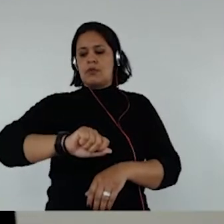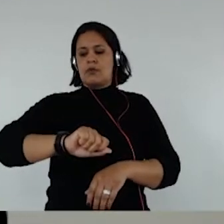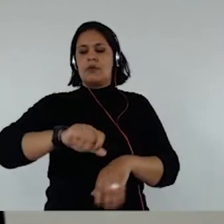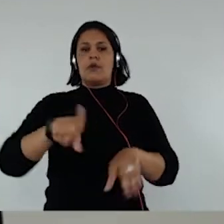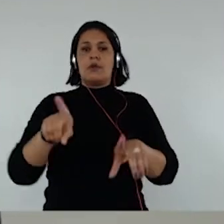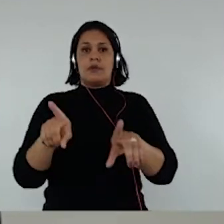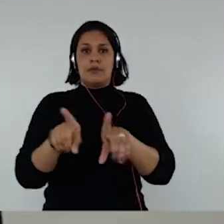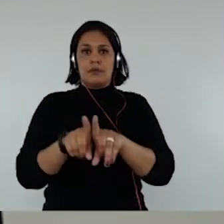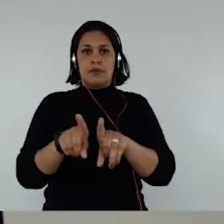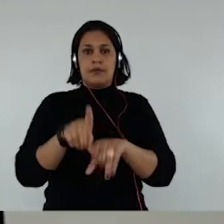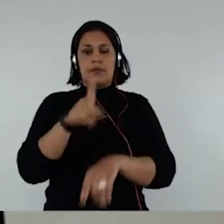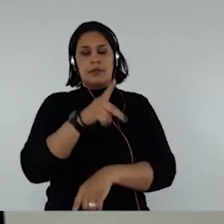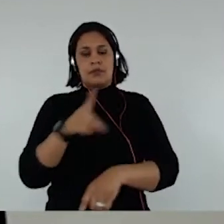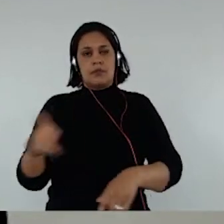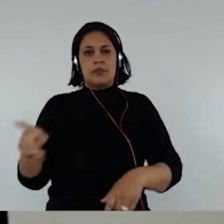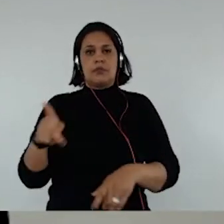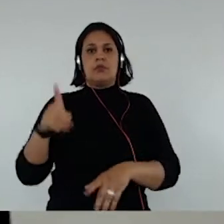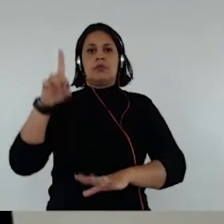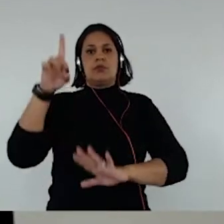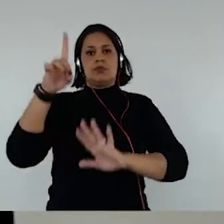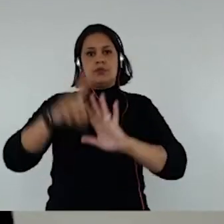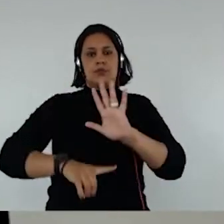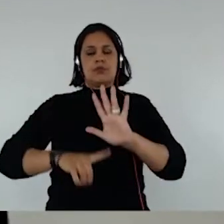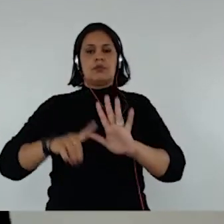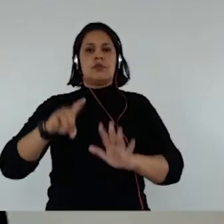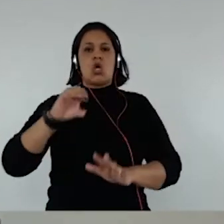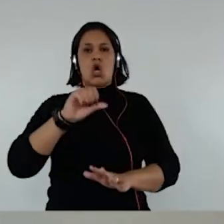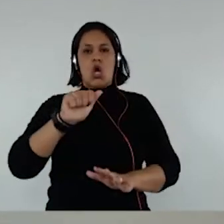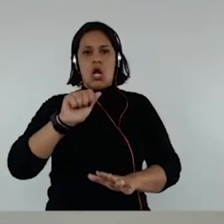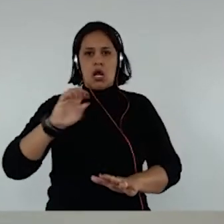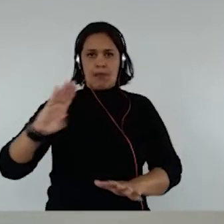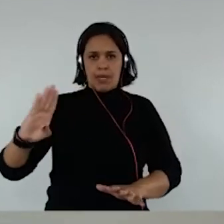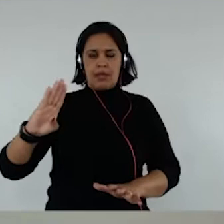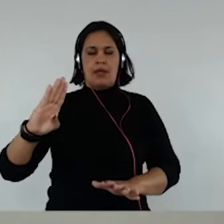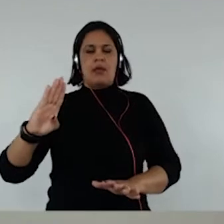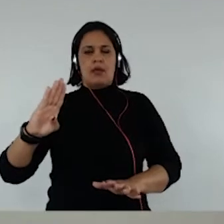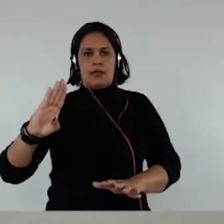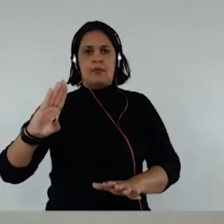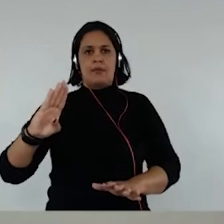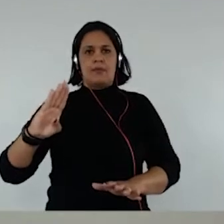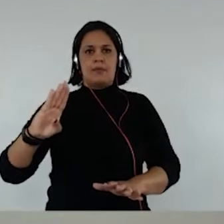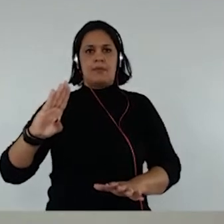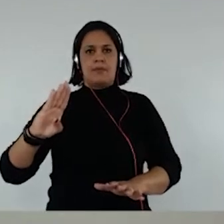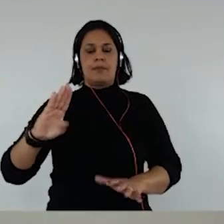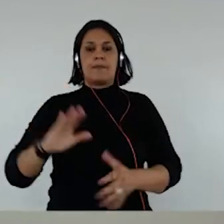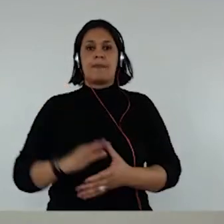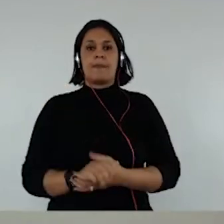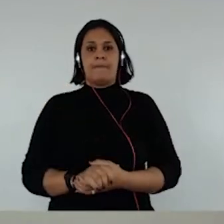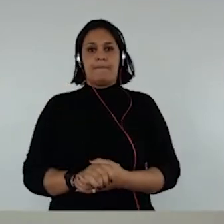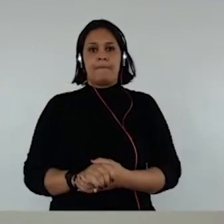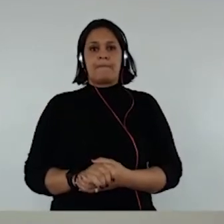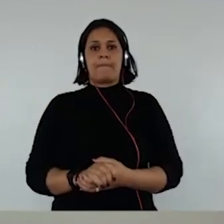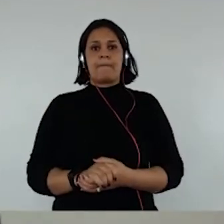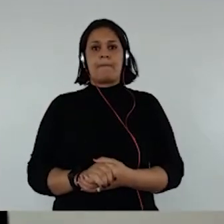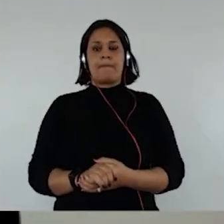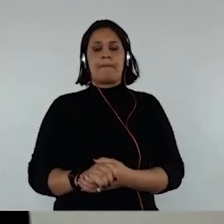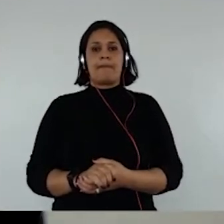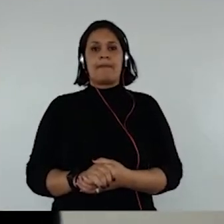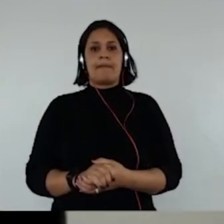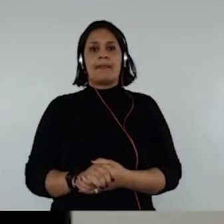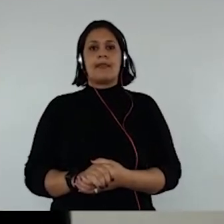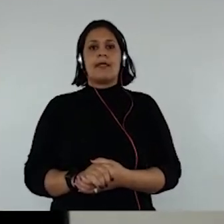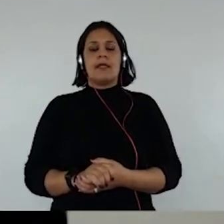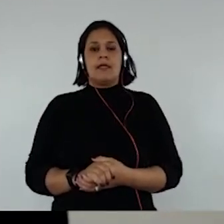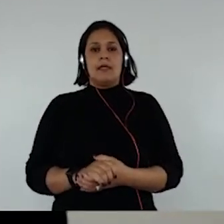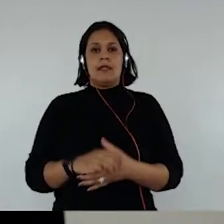presidente da Comissão de Direito Econômico da Ordem dos Advogados do Brasil, OAB Federal. Dr. José Roberto Castro